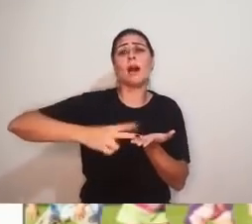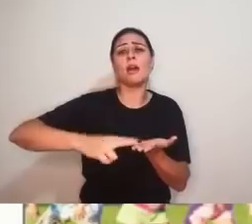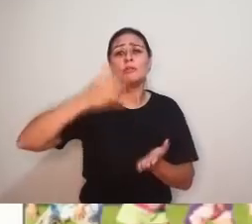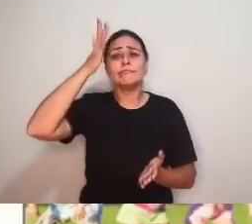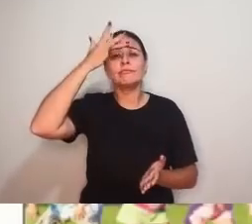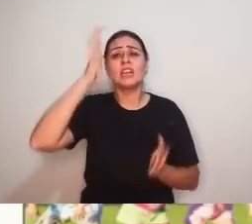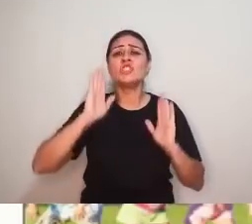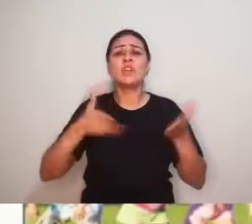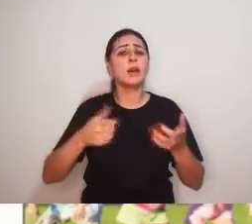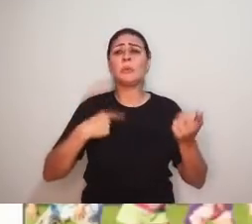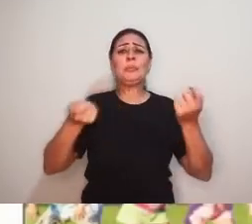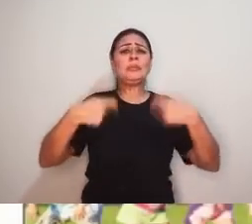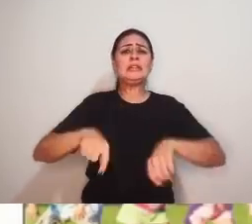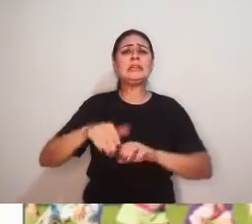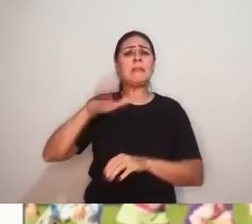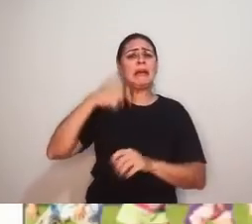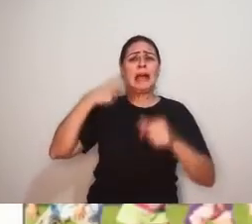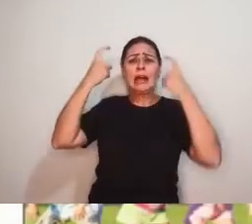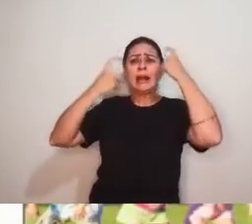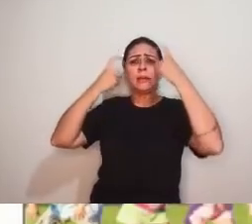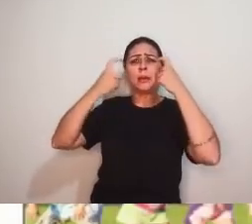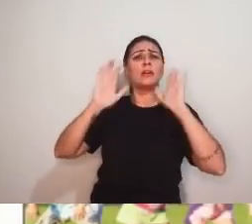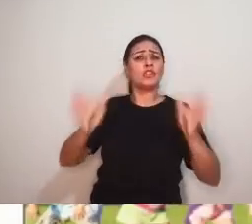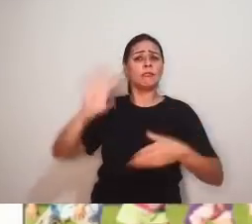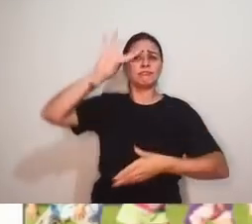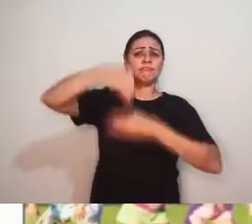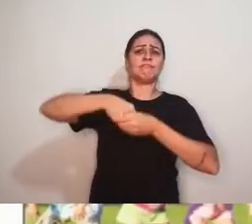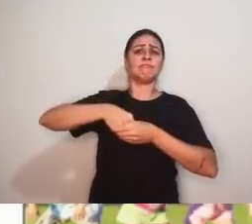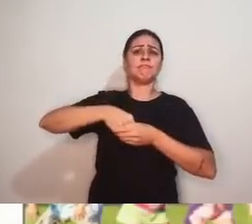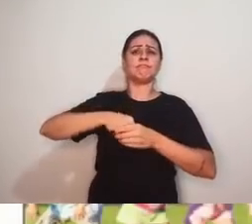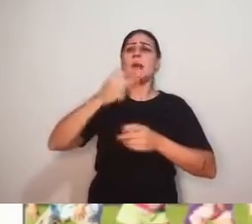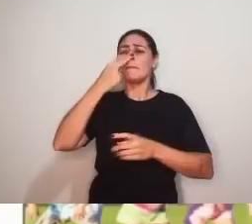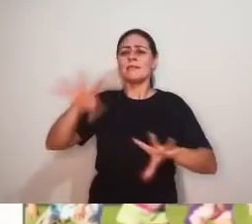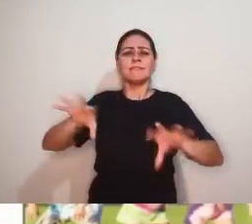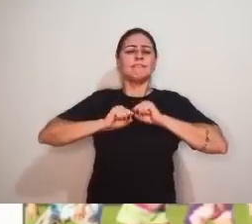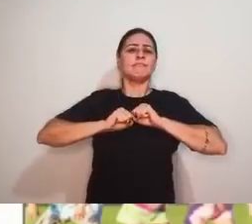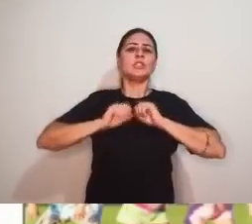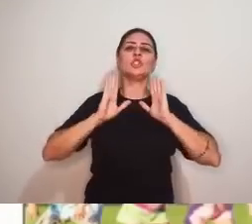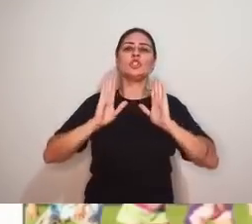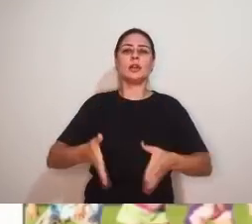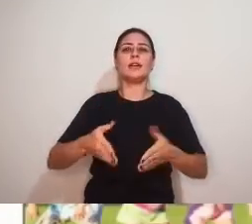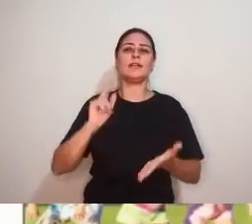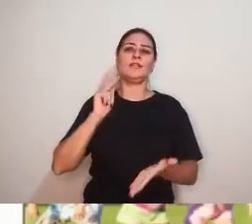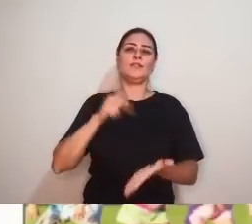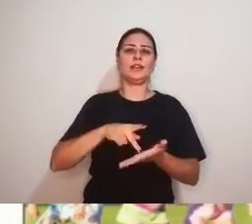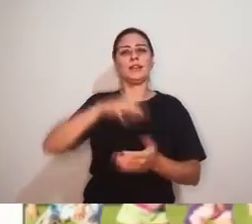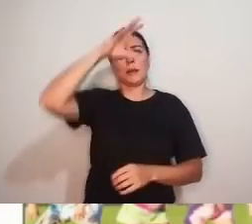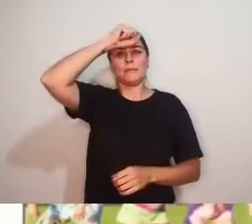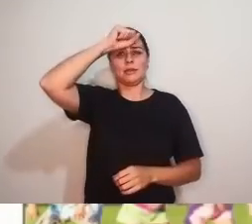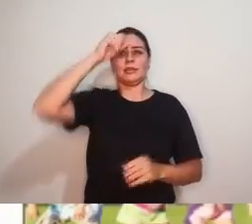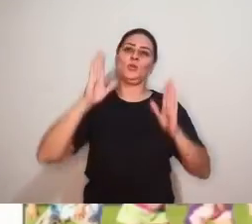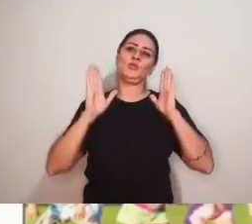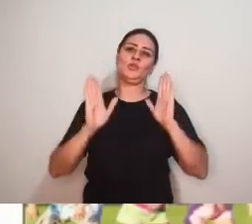isso ficou tão automático na mente dele que ele não precisa mais se preocupar, porque já é parte dele. Ele